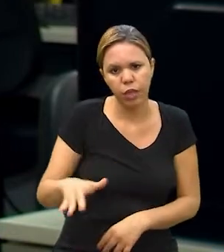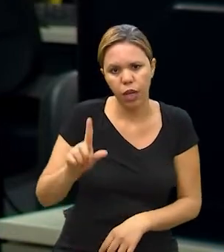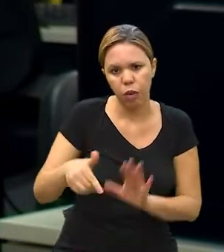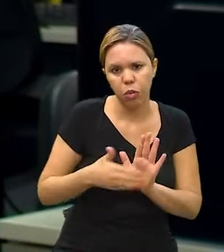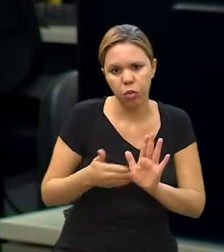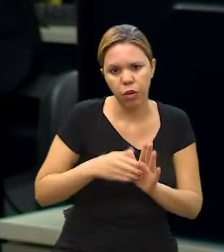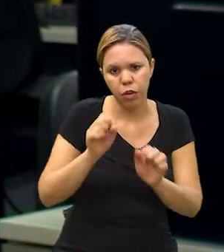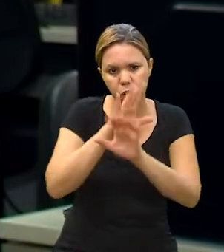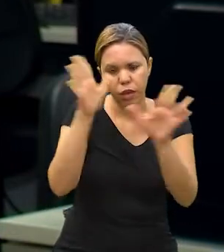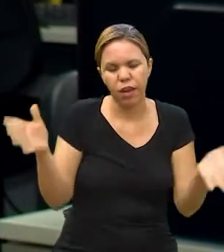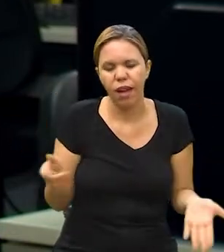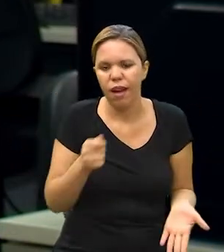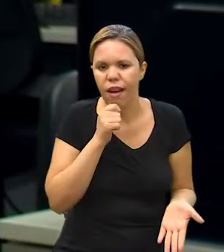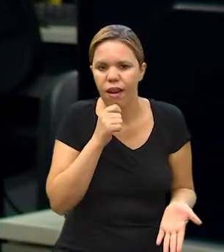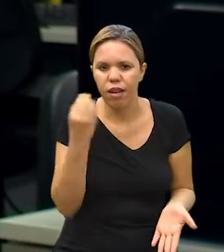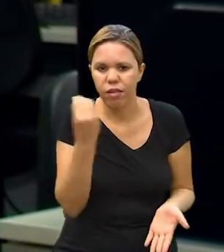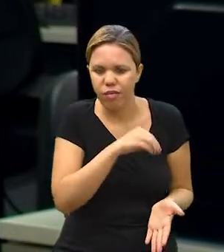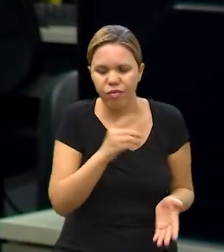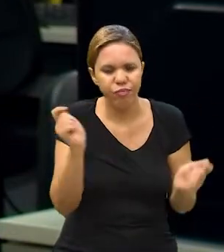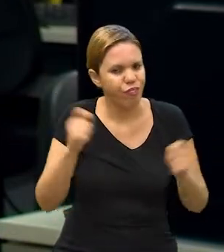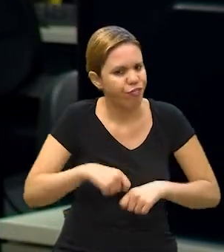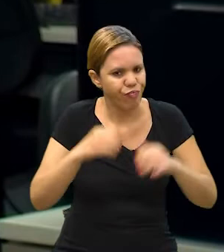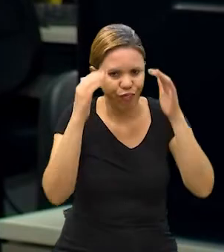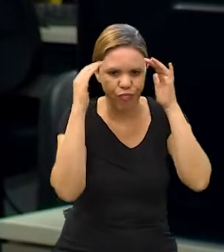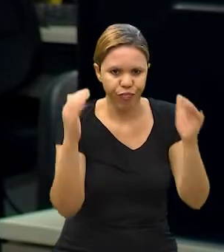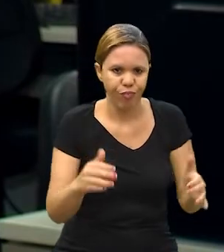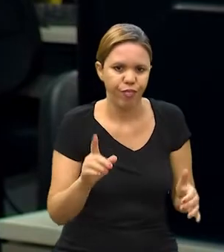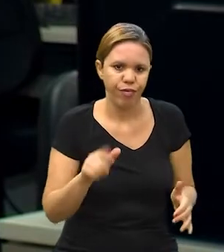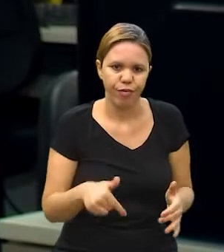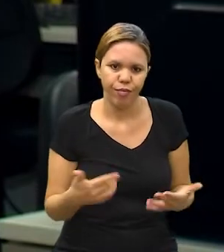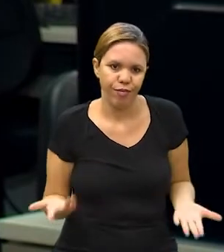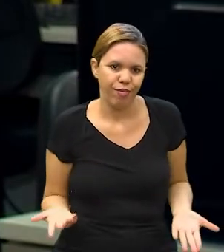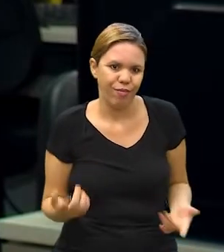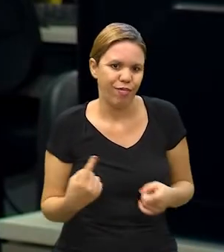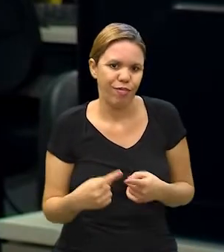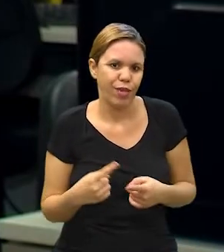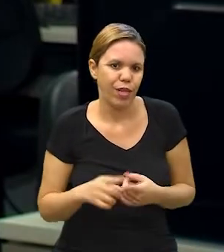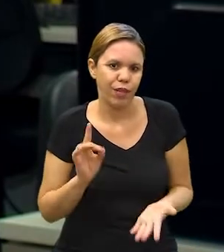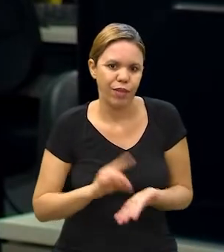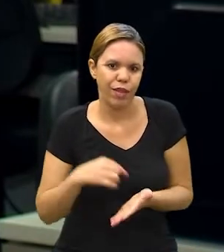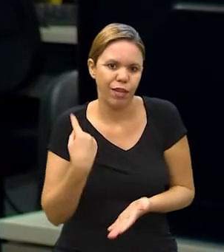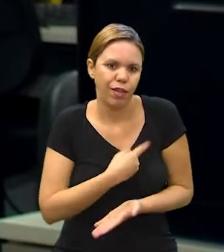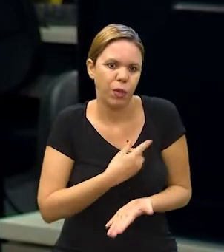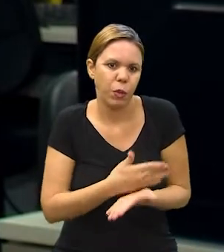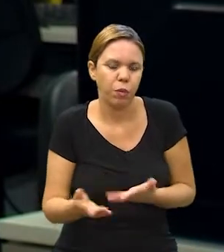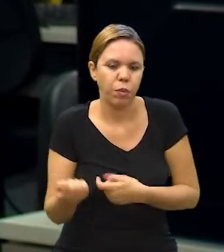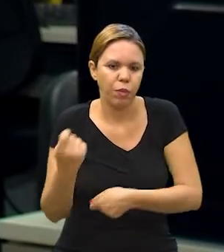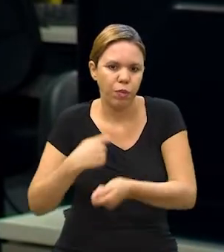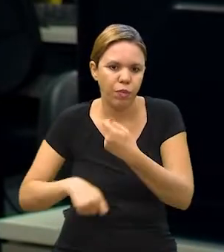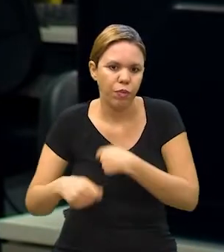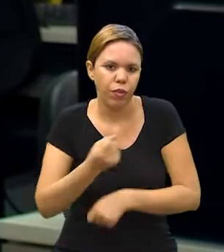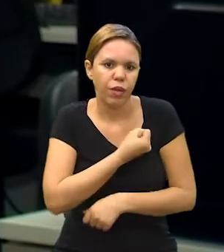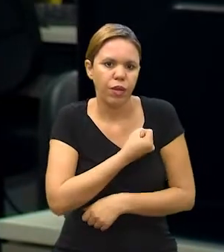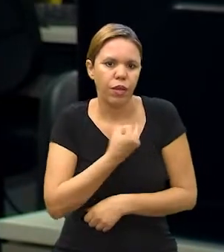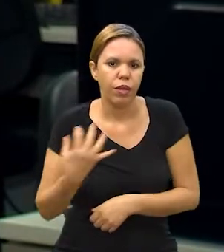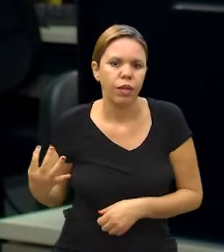proposta claramente demagógica que ele não teve competência para cumprir, porque o fato é que nós começamos a gestão com um número